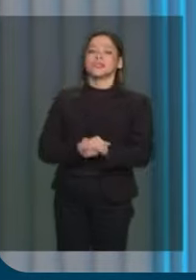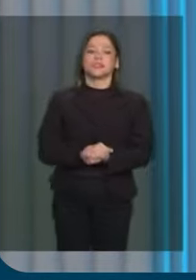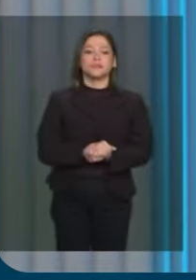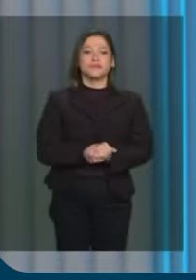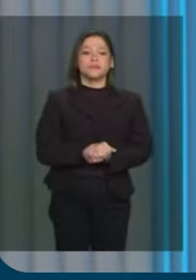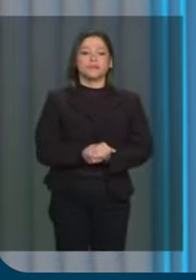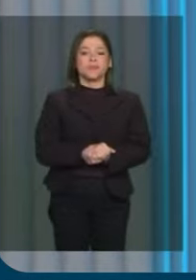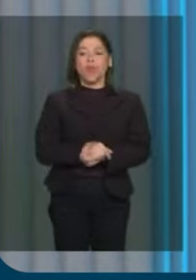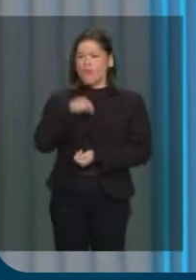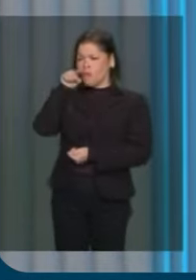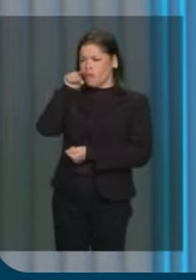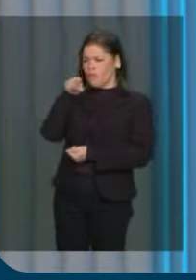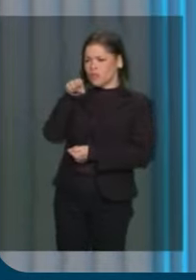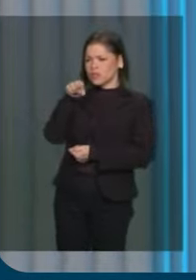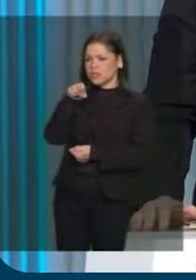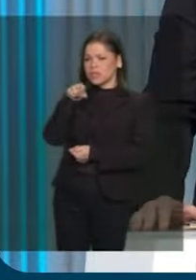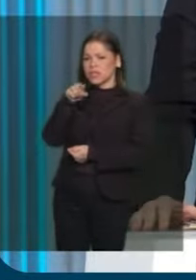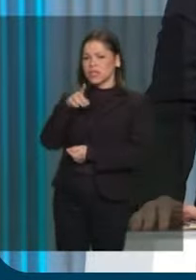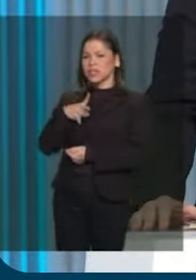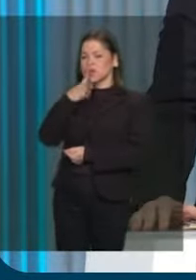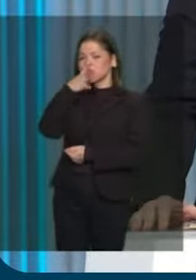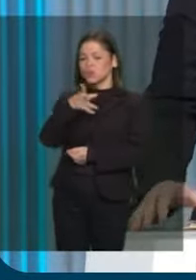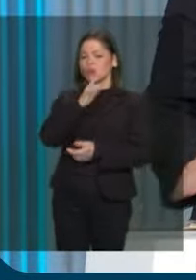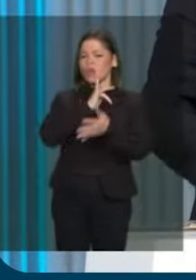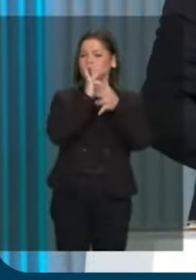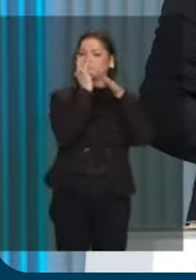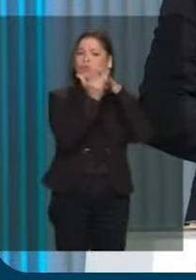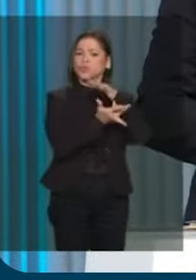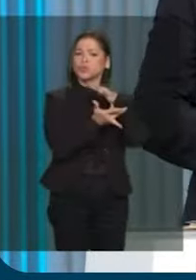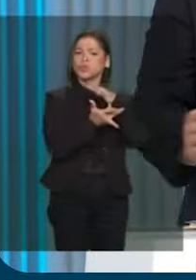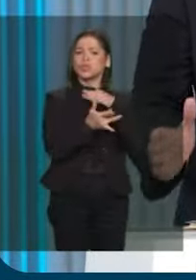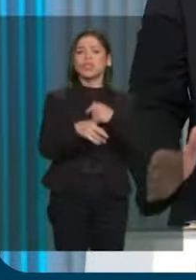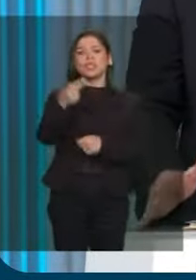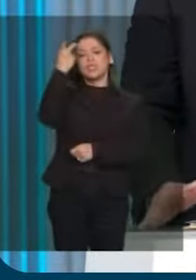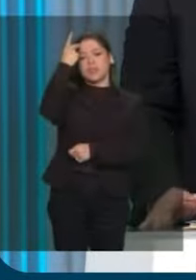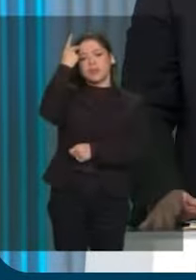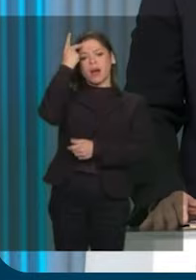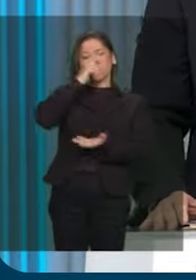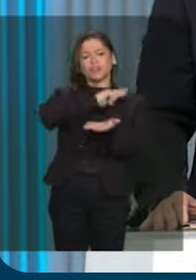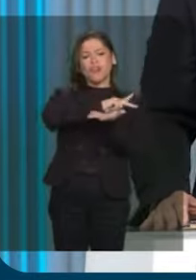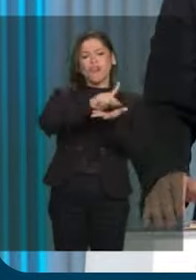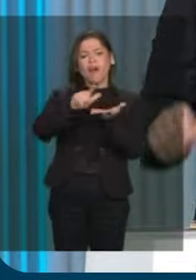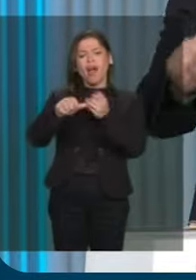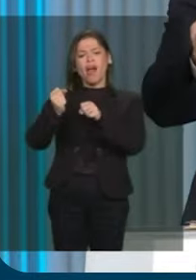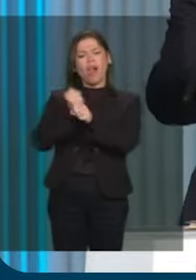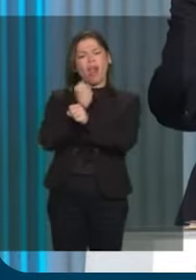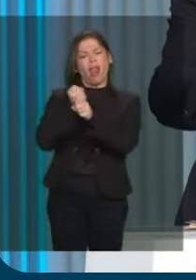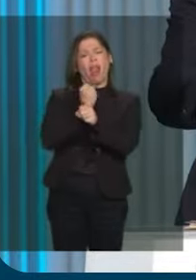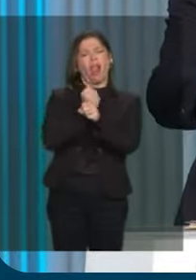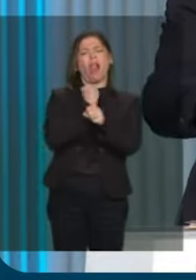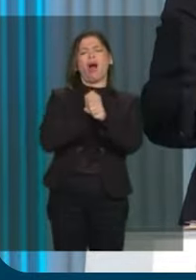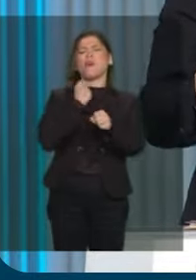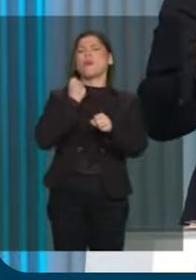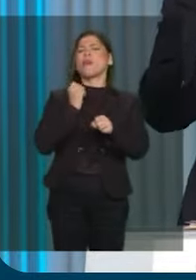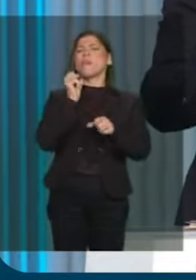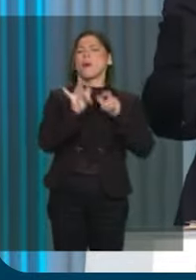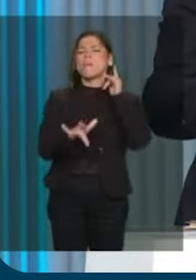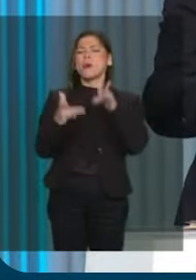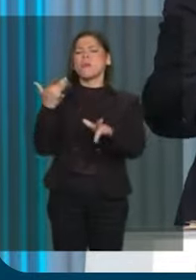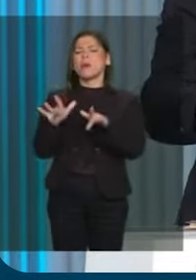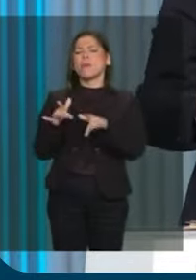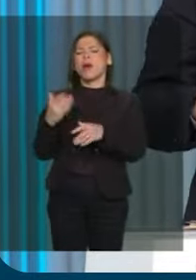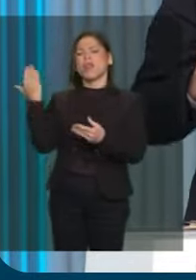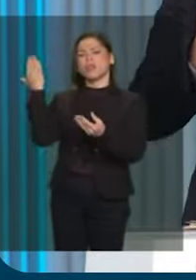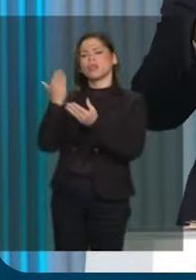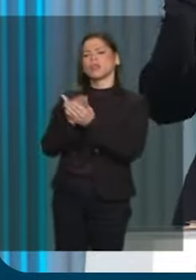Tarcísio você acusou através das suas redes sociais que São Paulo tinha muitas obras paradas eu entrei na justiça ganhei um direito de